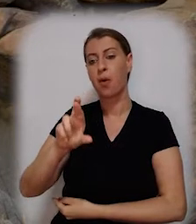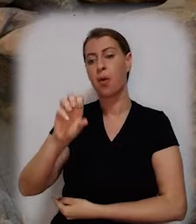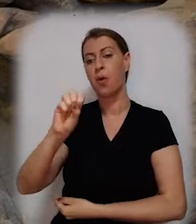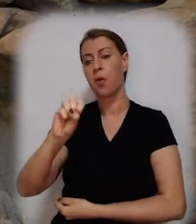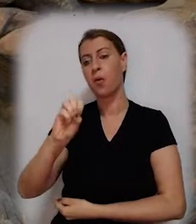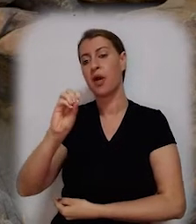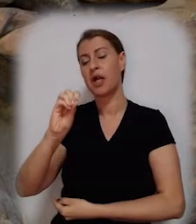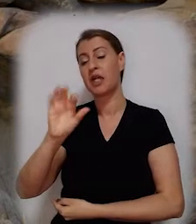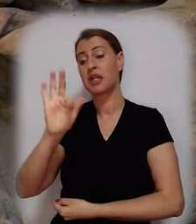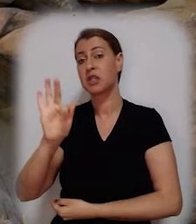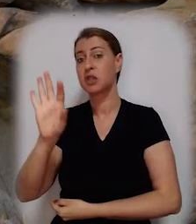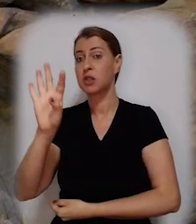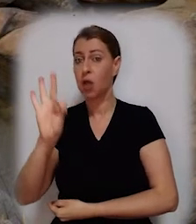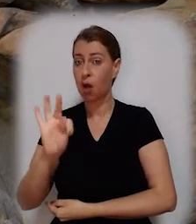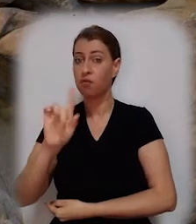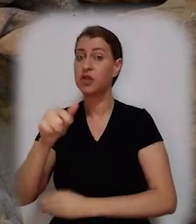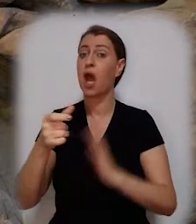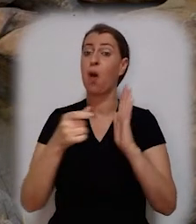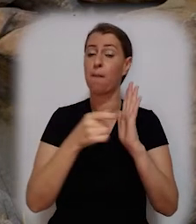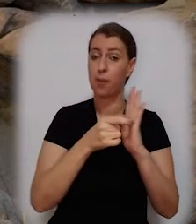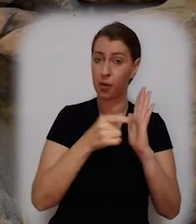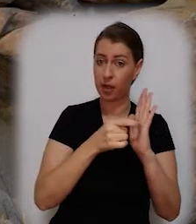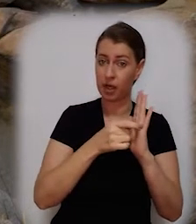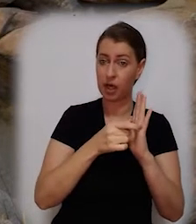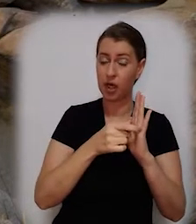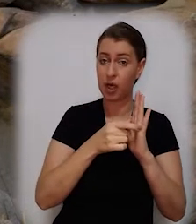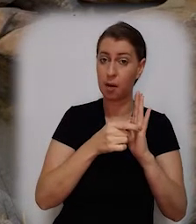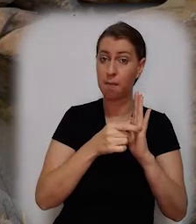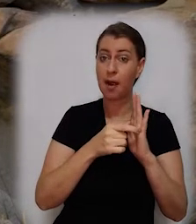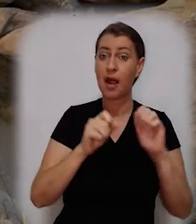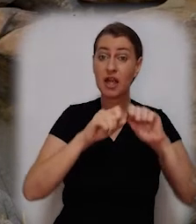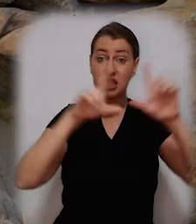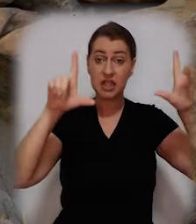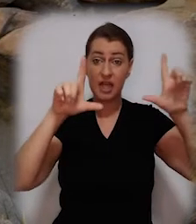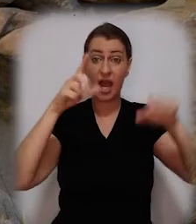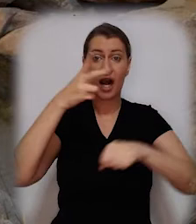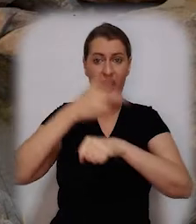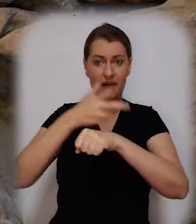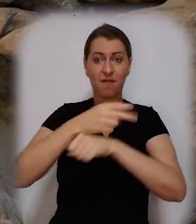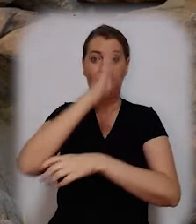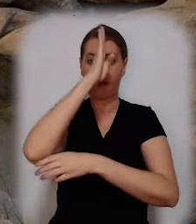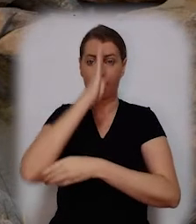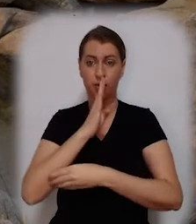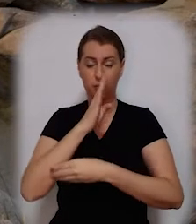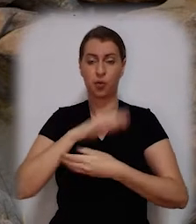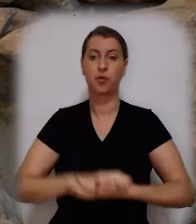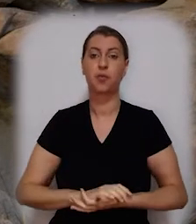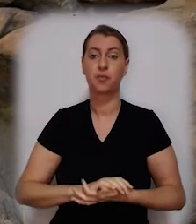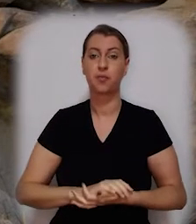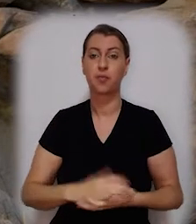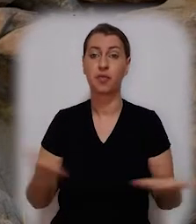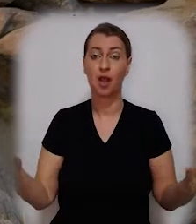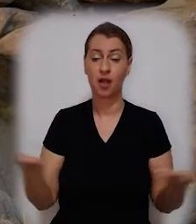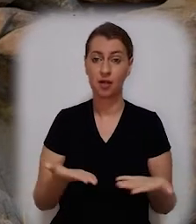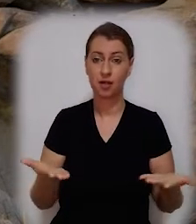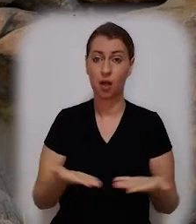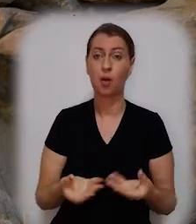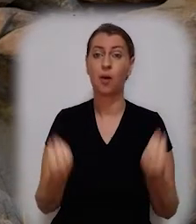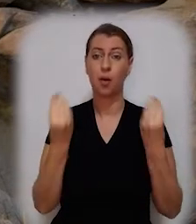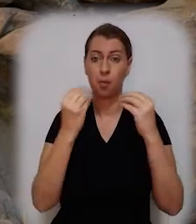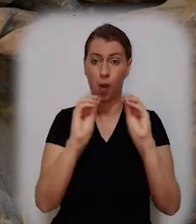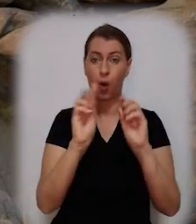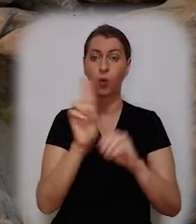programa online, tá, de gravador de tela e é gratuito. Então vamos lá. Então,